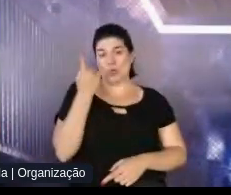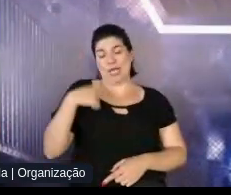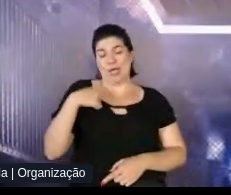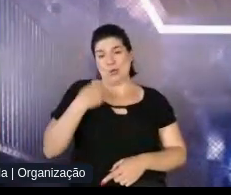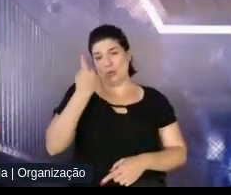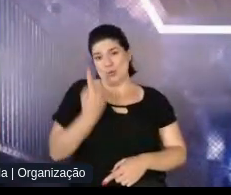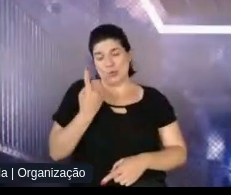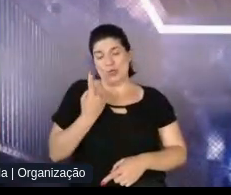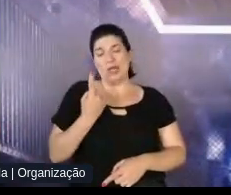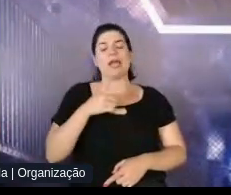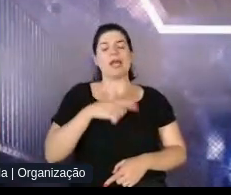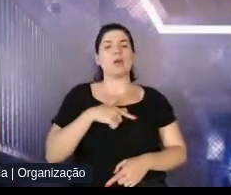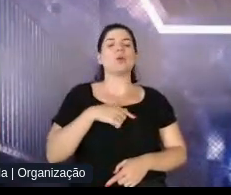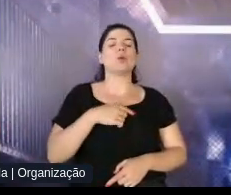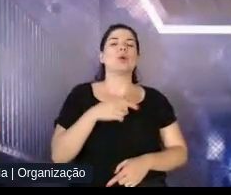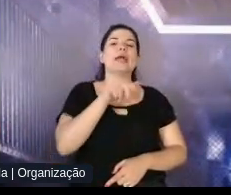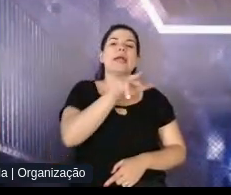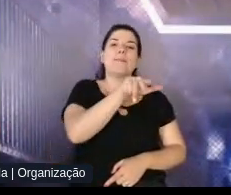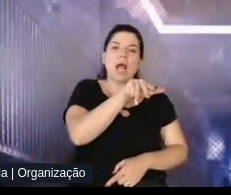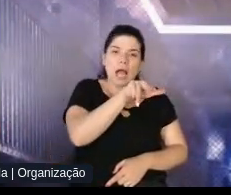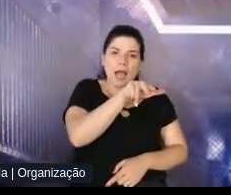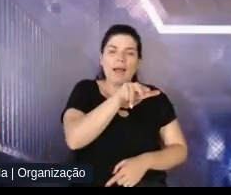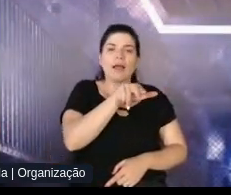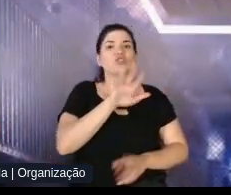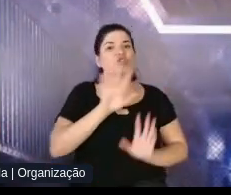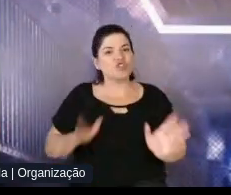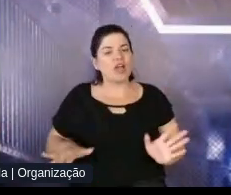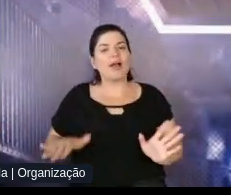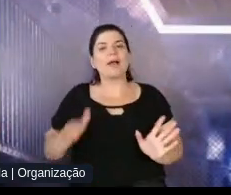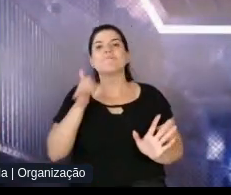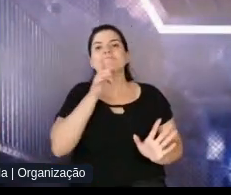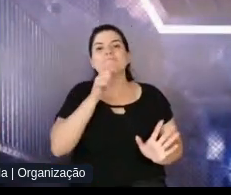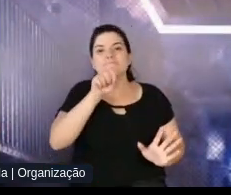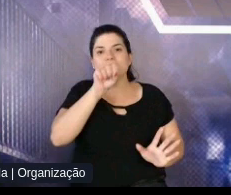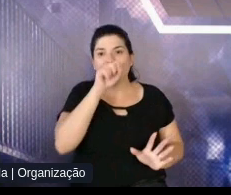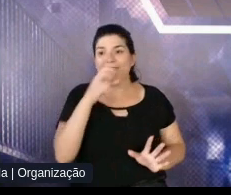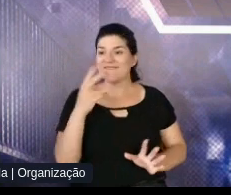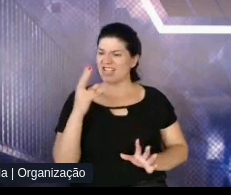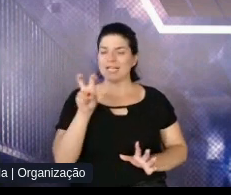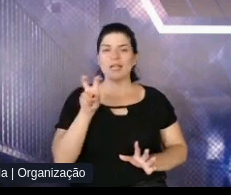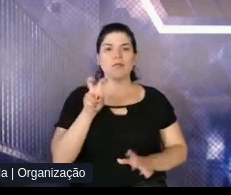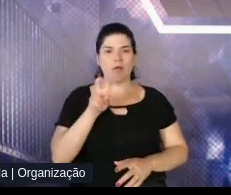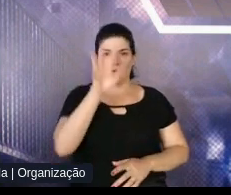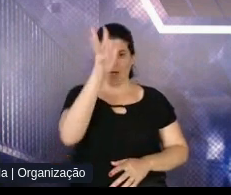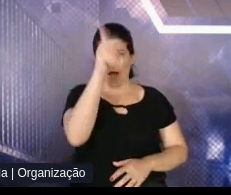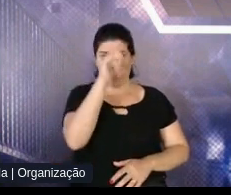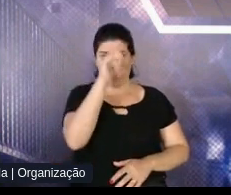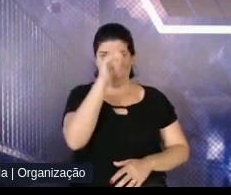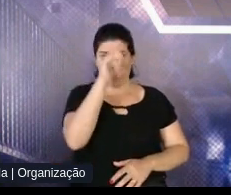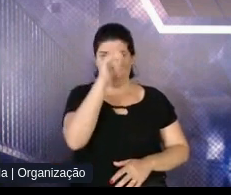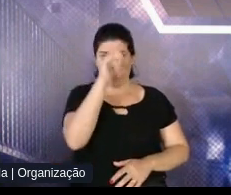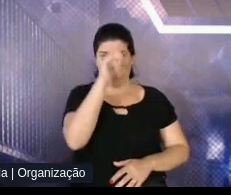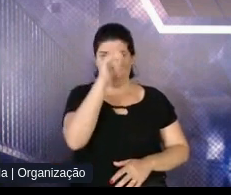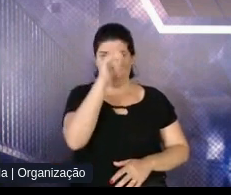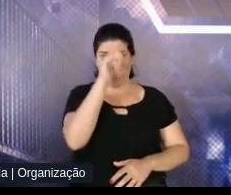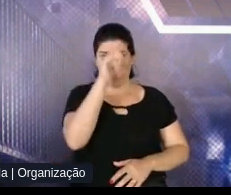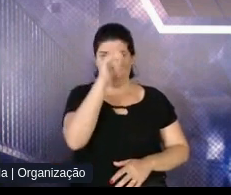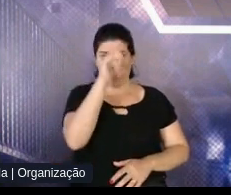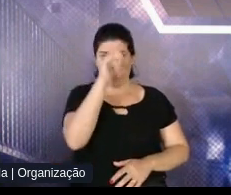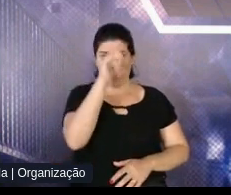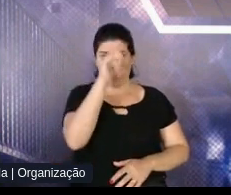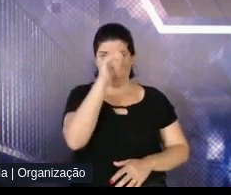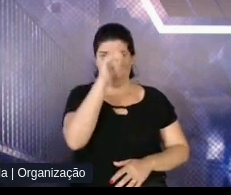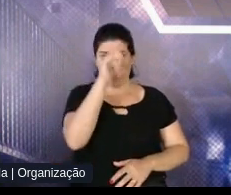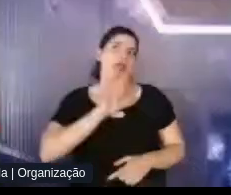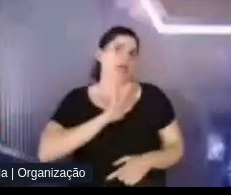eu sou irmã, eu já fui mãe de 25 galinhas, mas infelizmente a minha mãe, ela ama